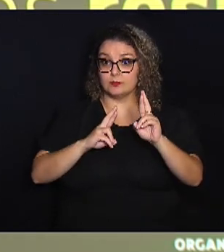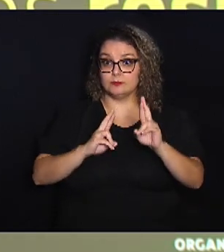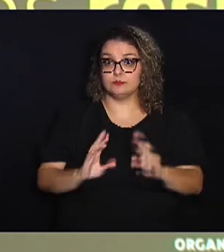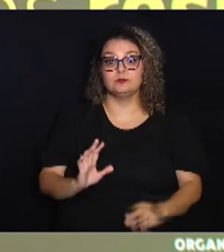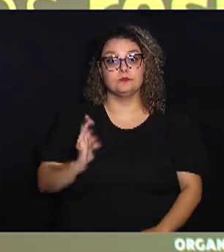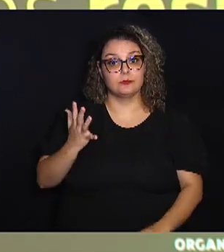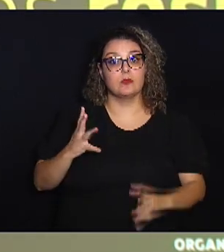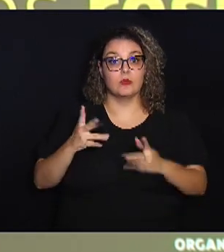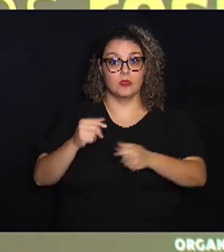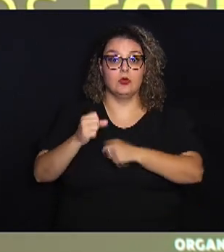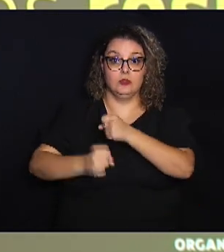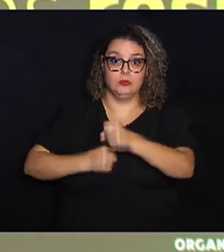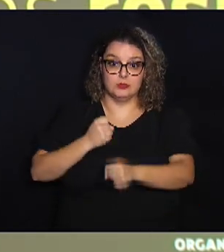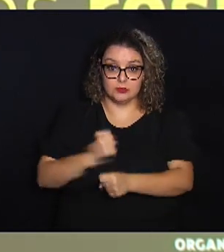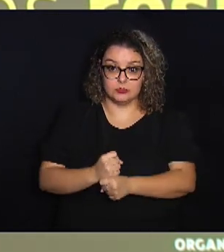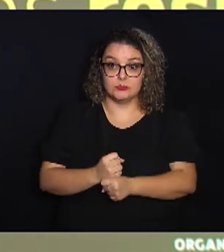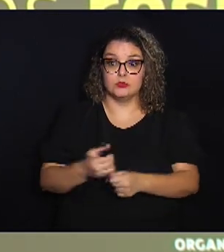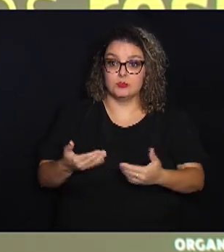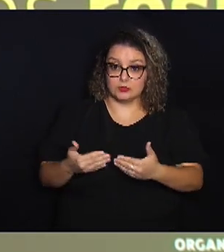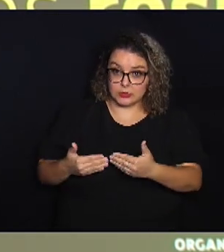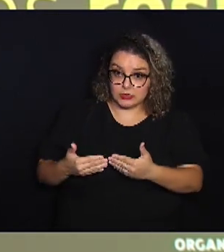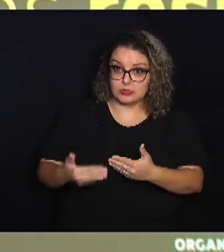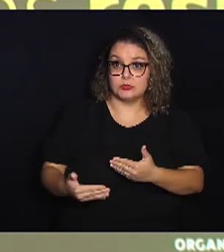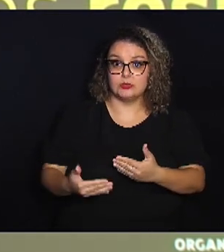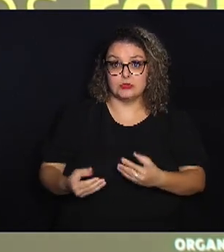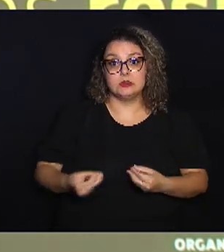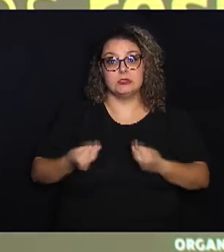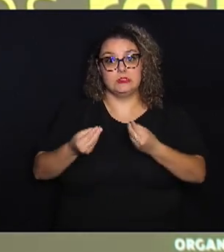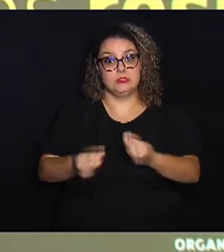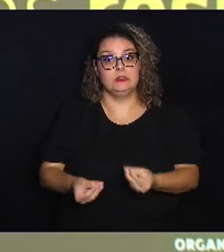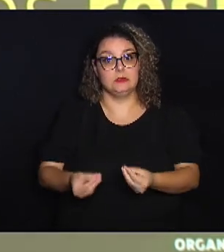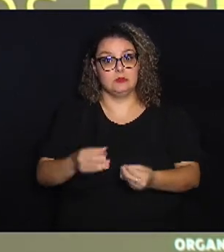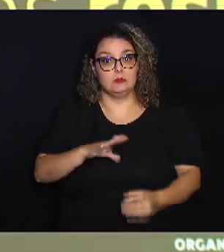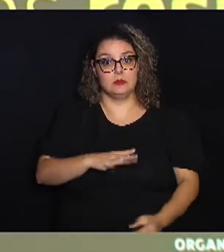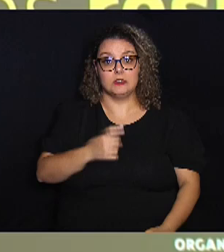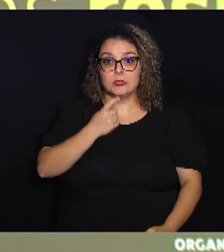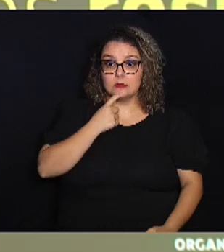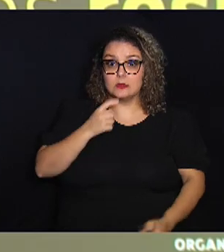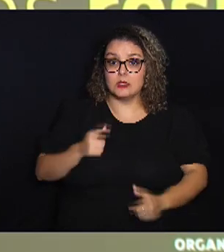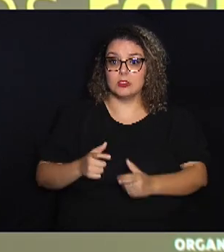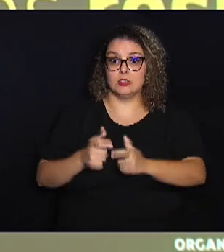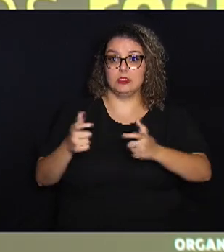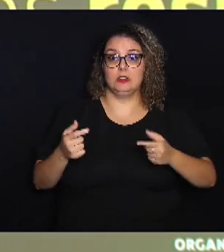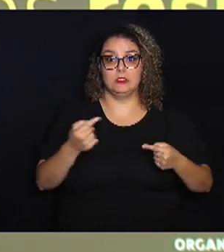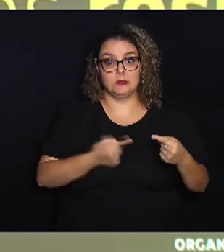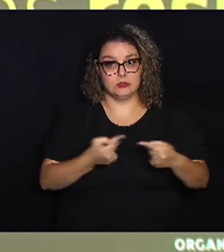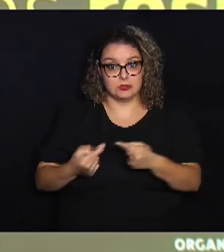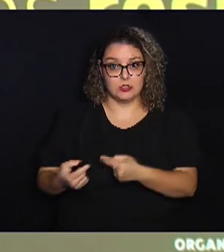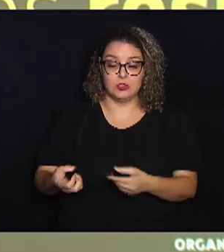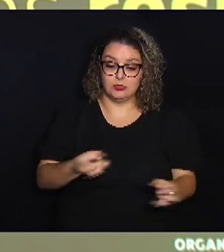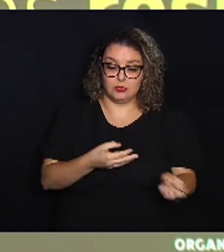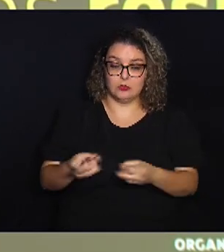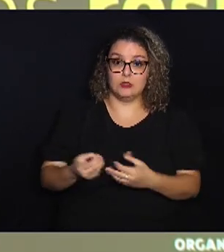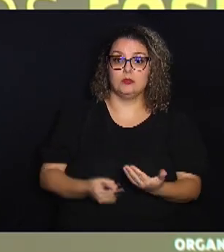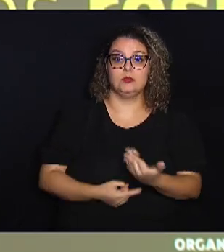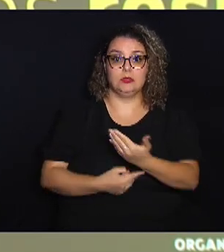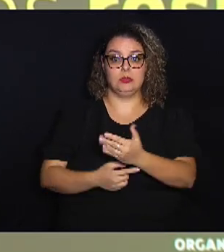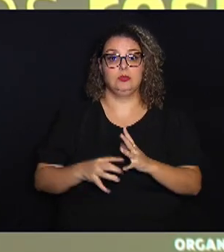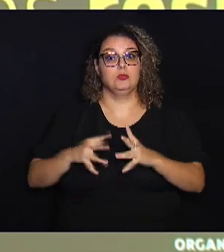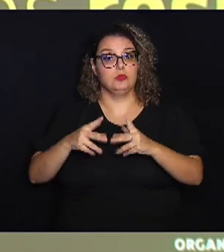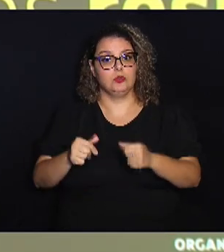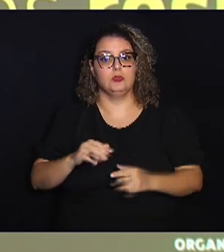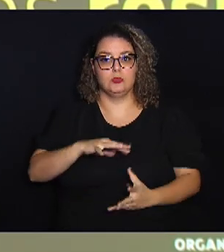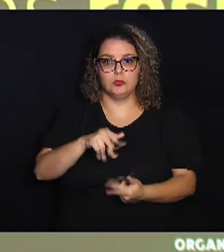todos os anos a partir de agora, trazendo para Campinas grandes discussões sobre inovação tecnológica do mundo inteiro.